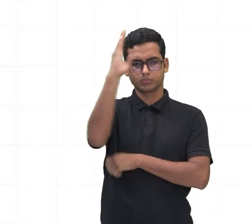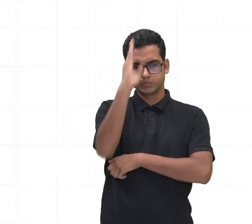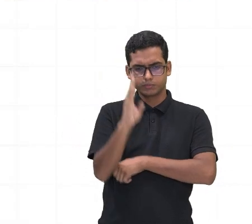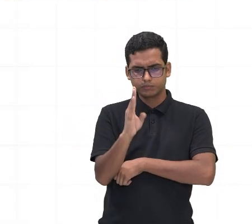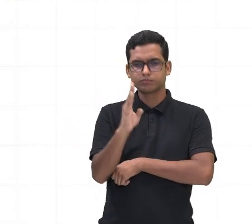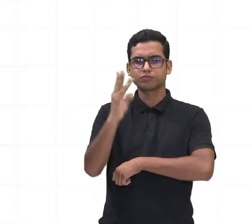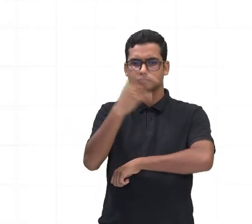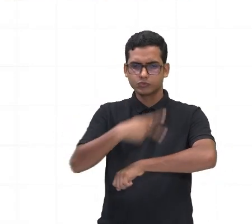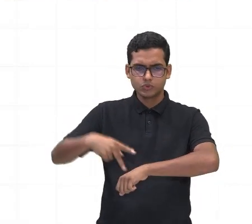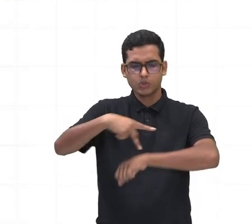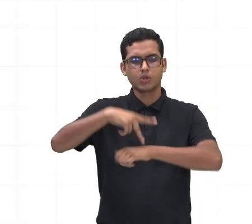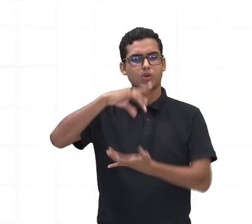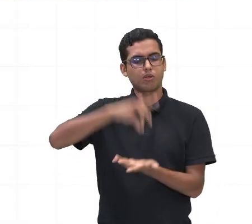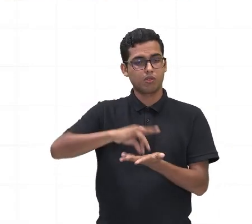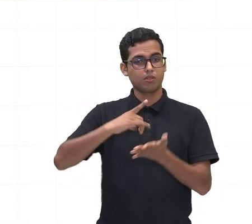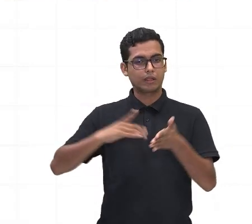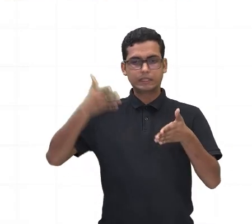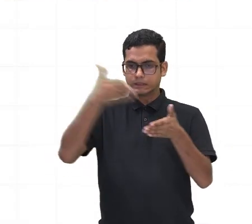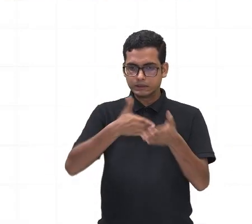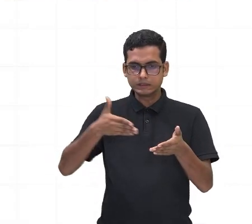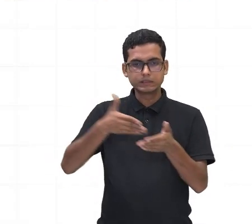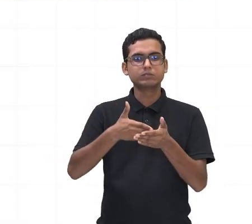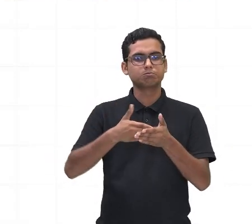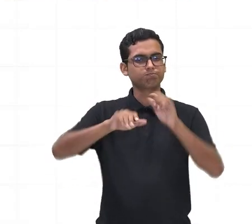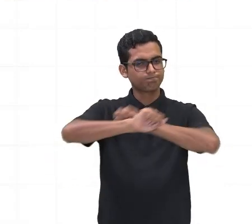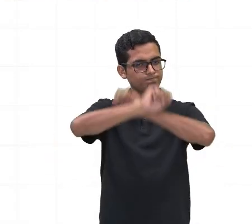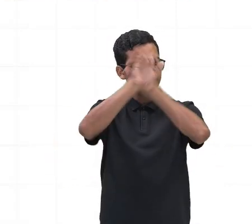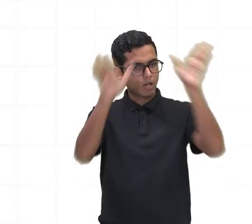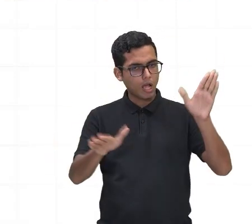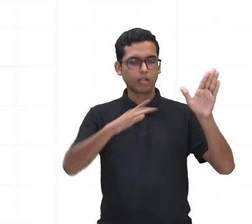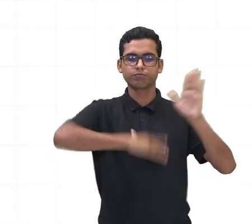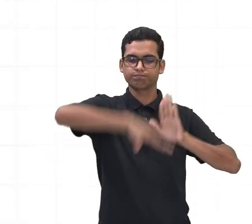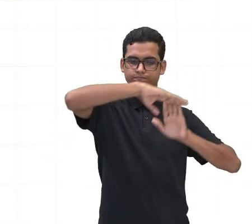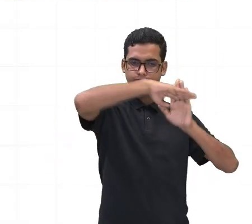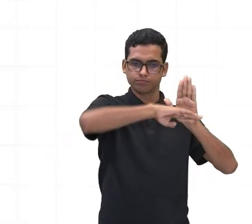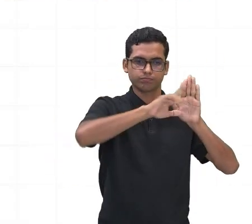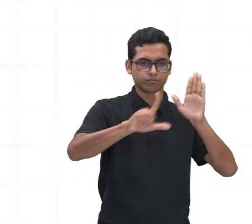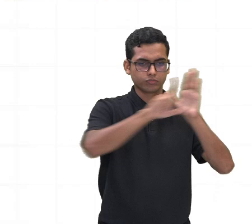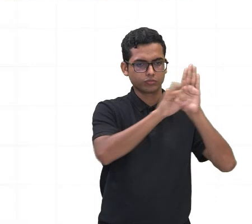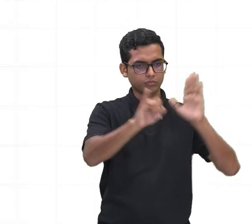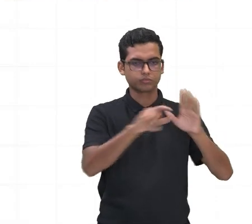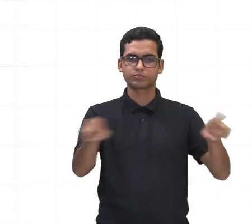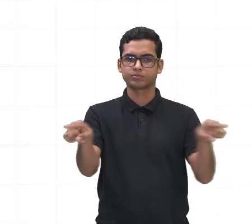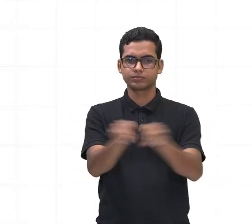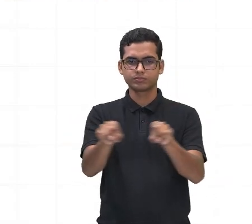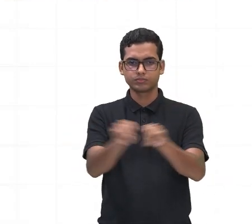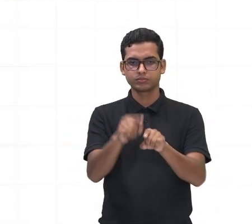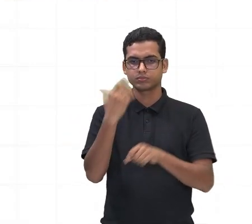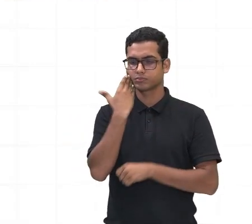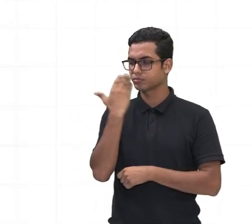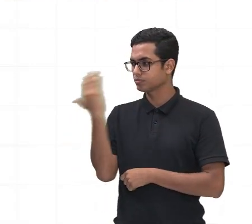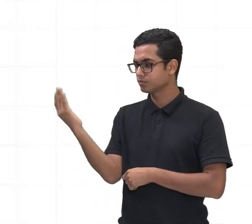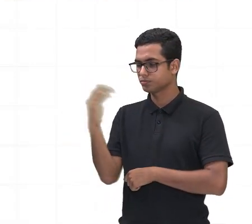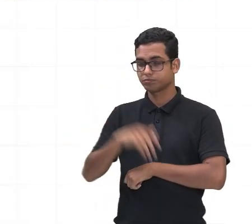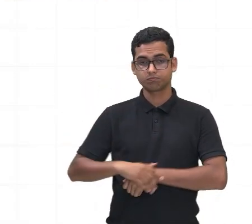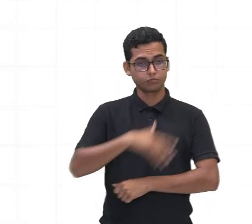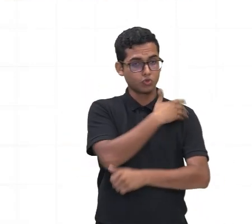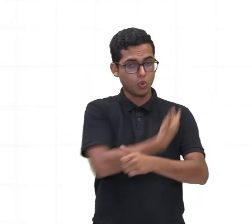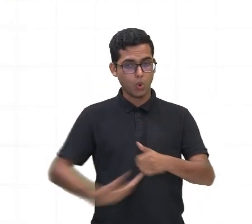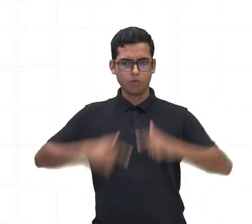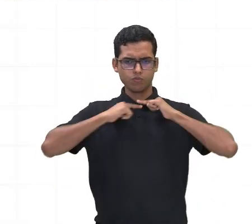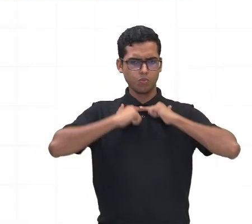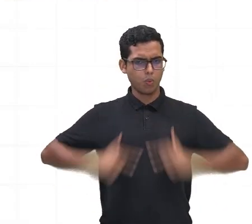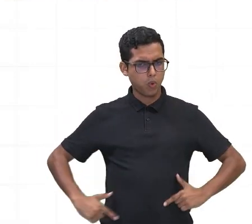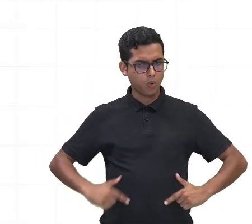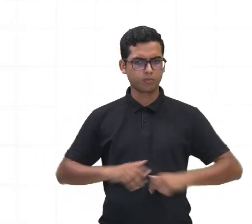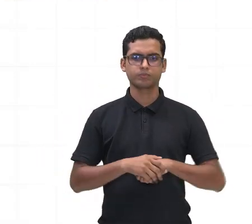Brasil, possuem limites claros. Vamos ver aí quais são esses limites, né? A laicidade do